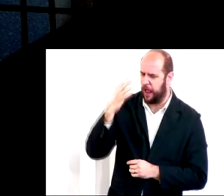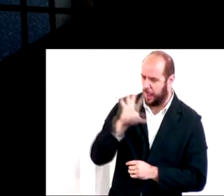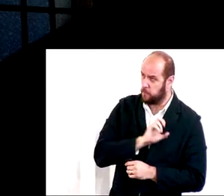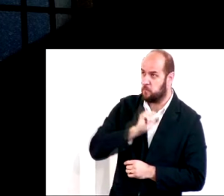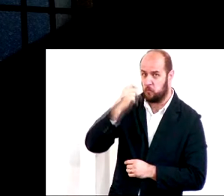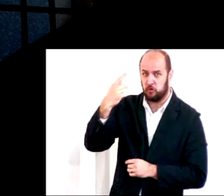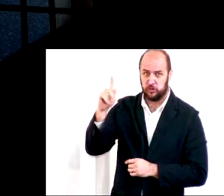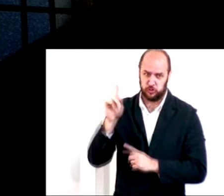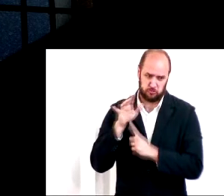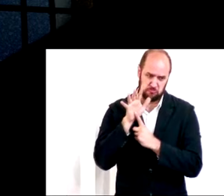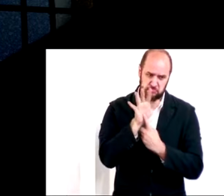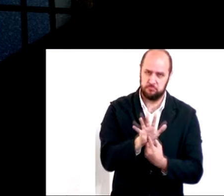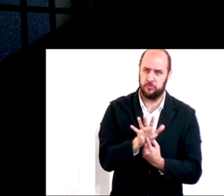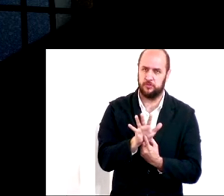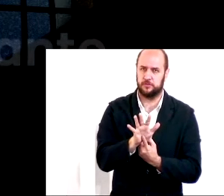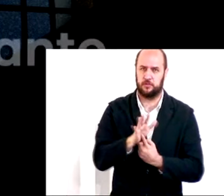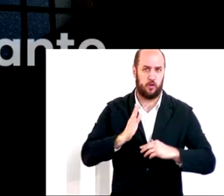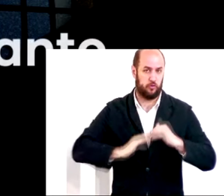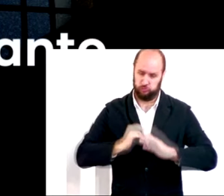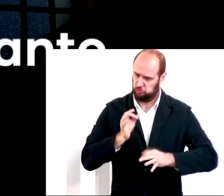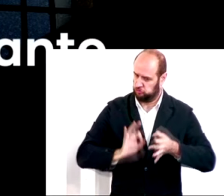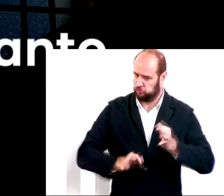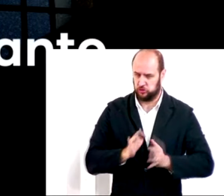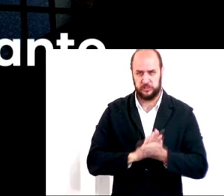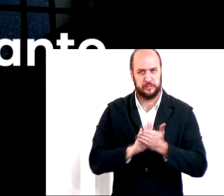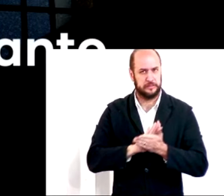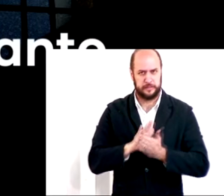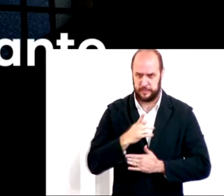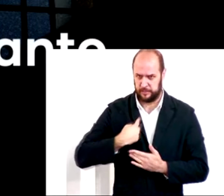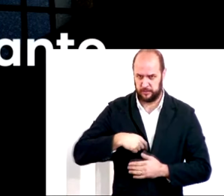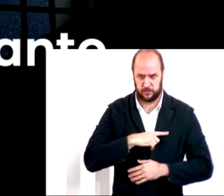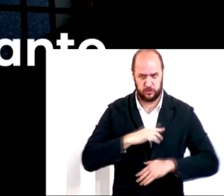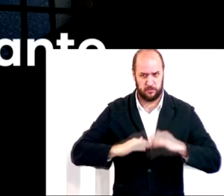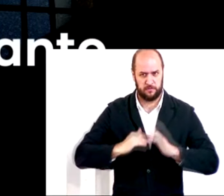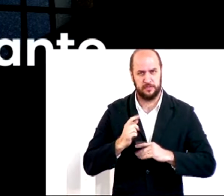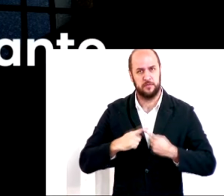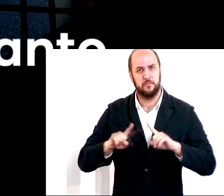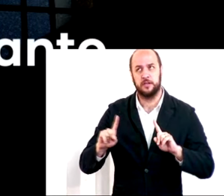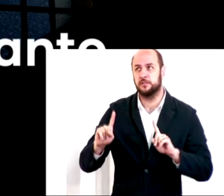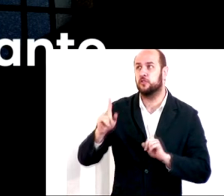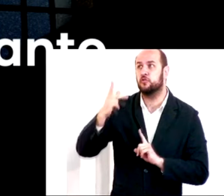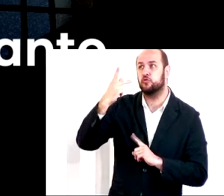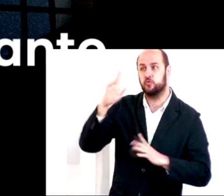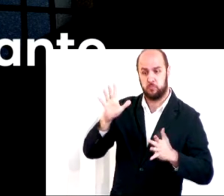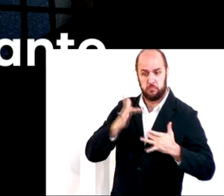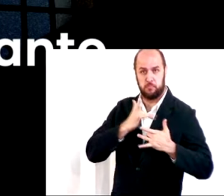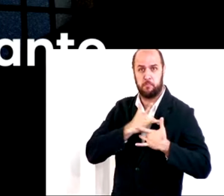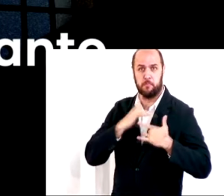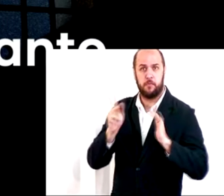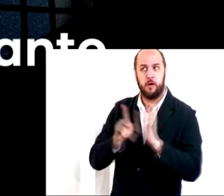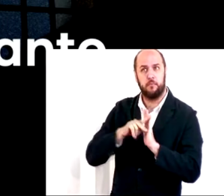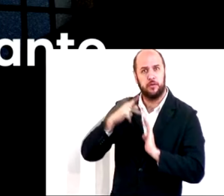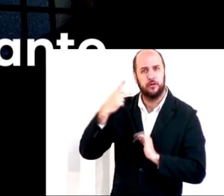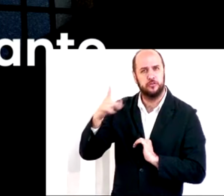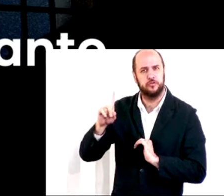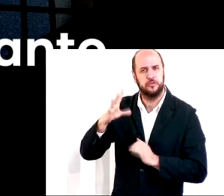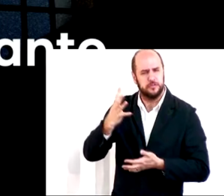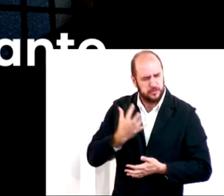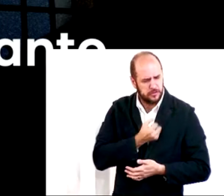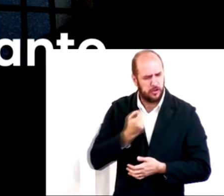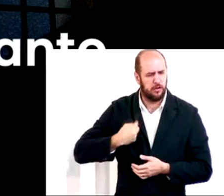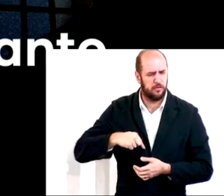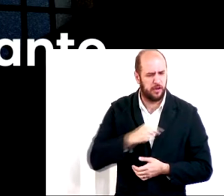todos, não por obras de justiça praticadas por nós, mas segundo a sua misericórdia, ele nos salvou mediante o